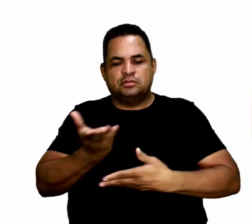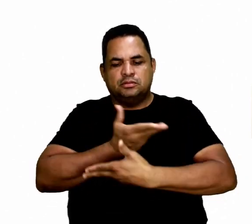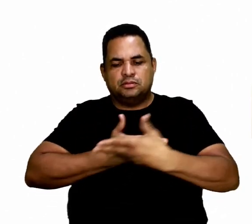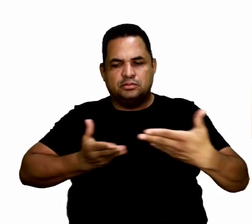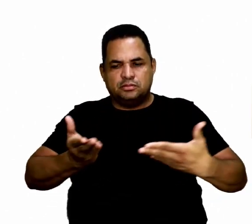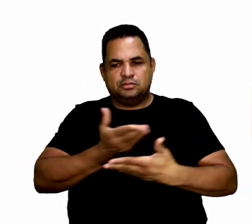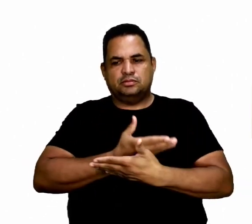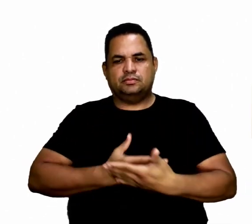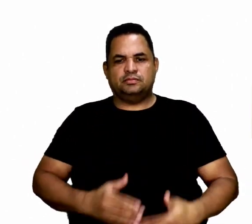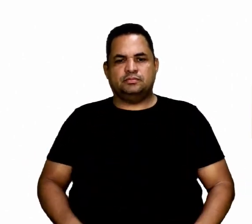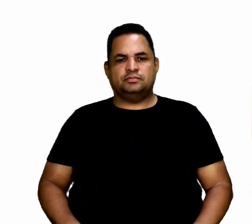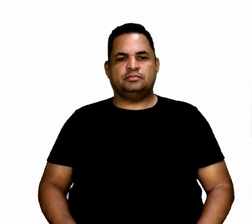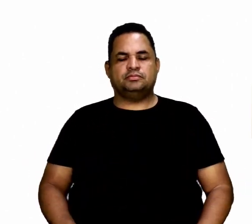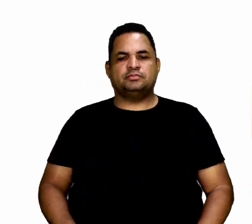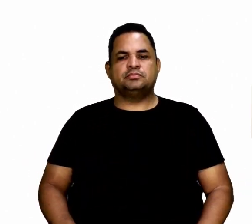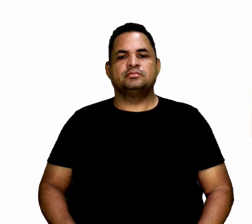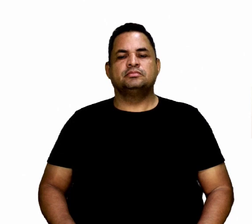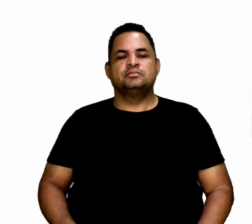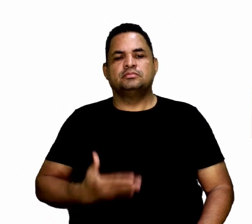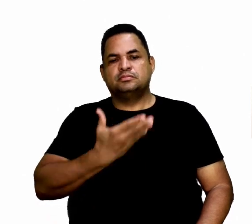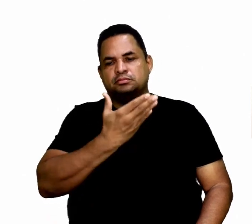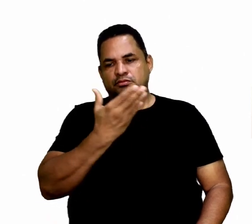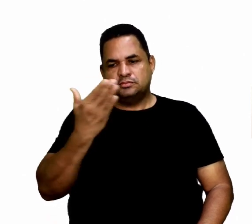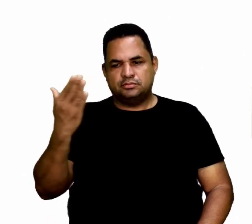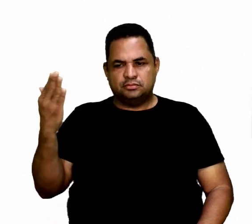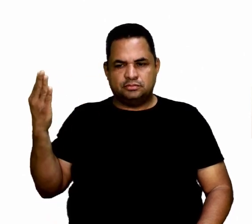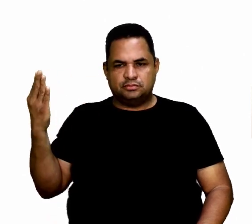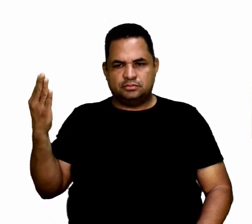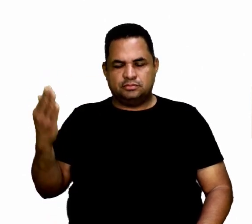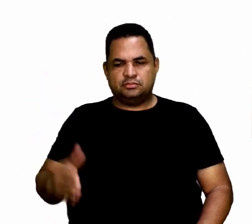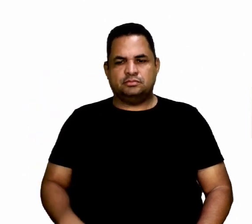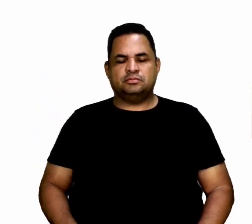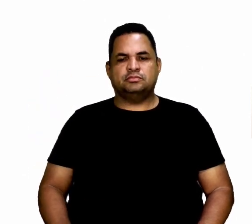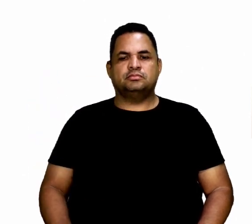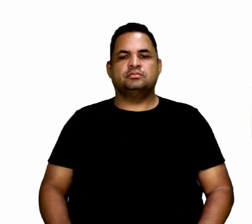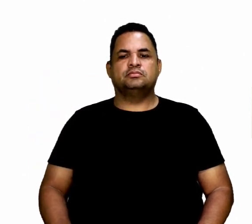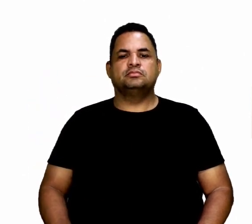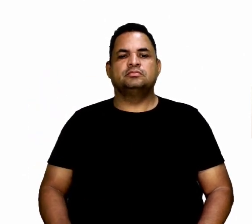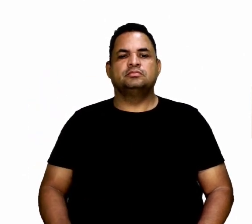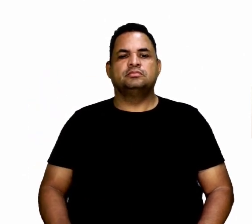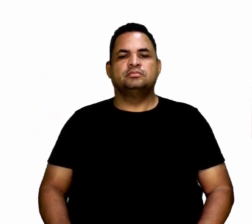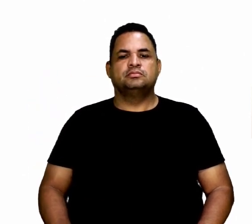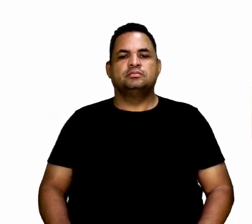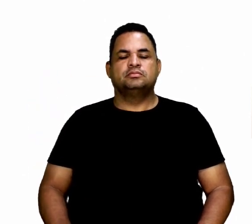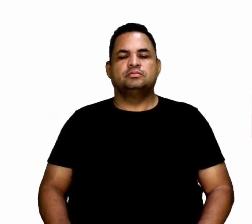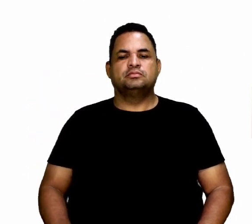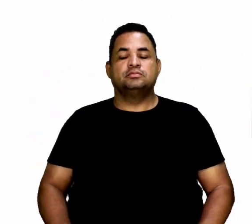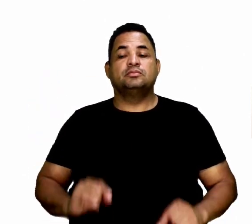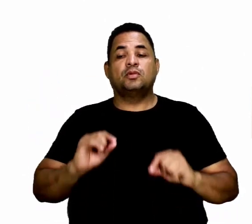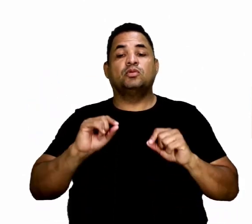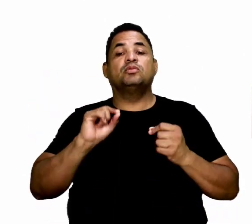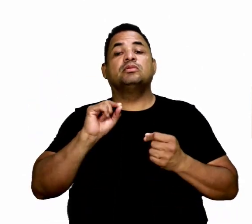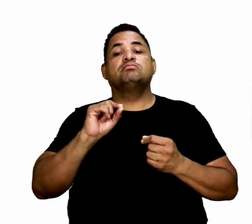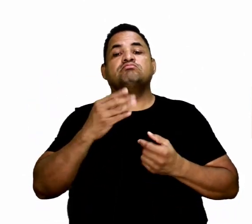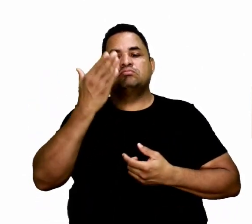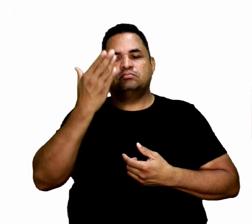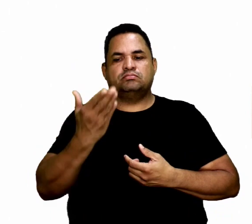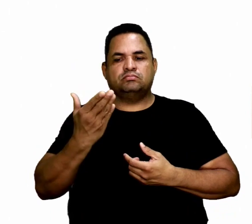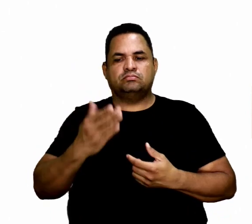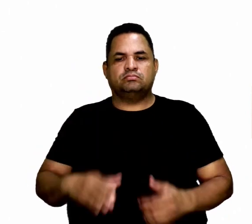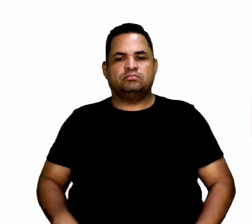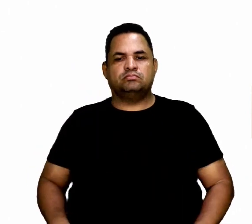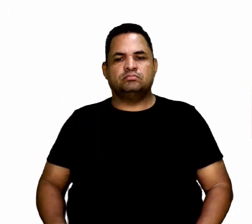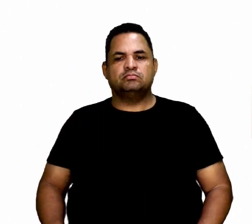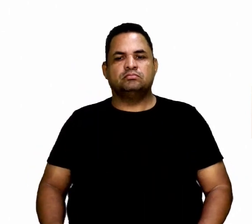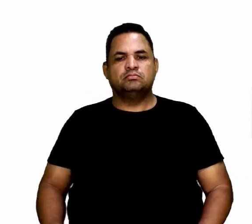interrelações, tá? Tecido linfático. Que seria esse tecido linfático? O